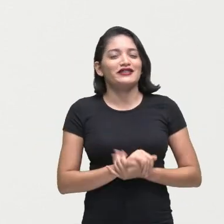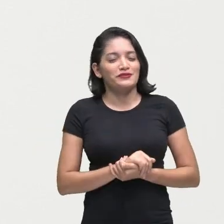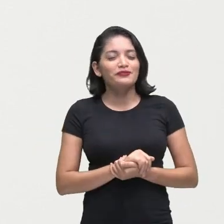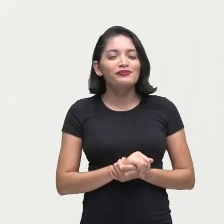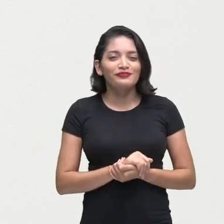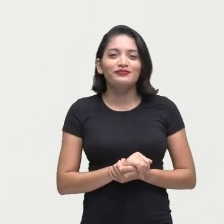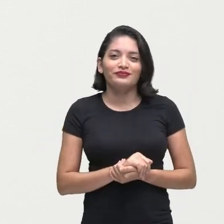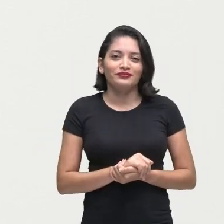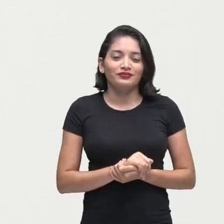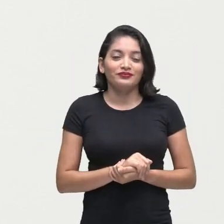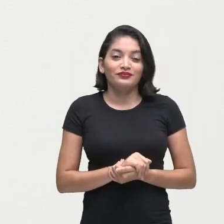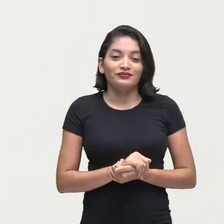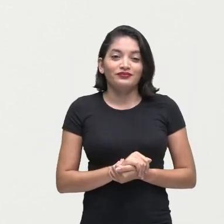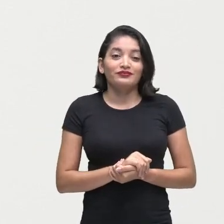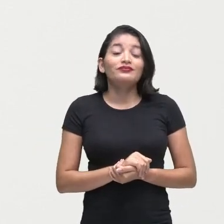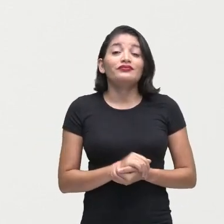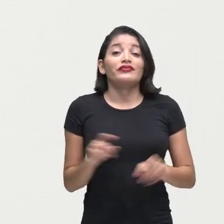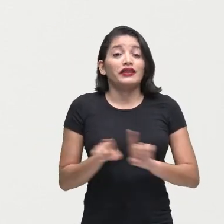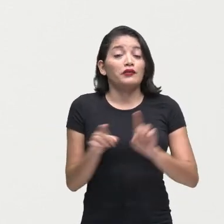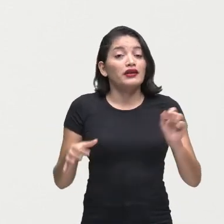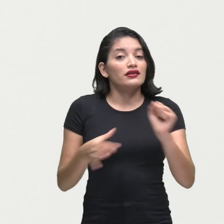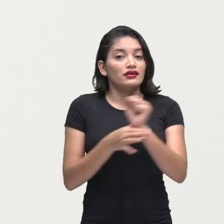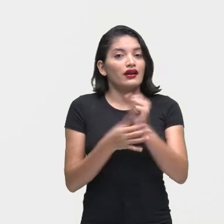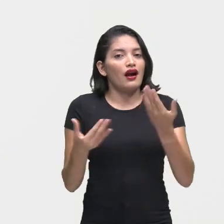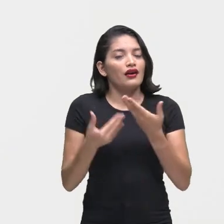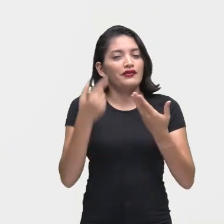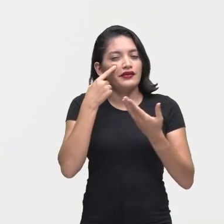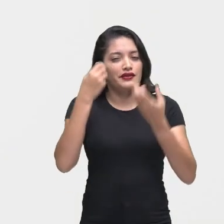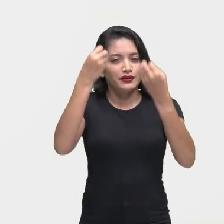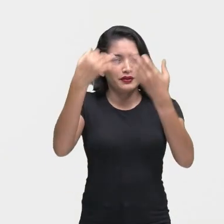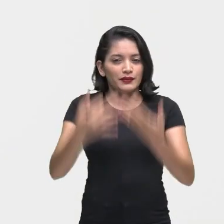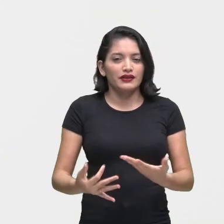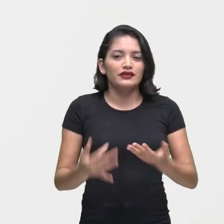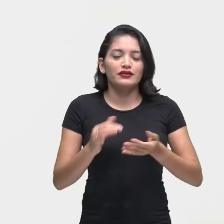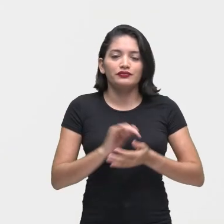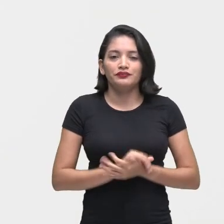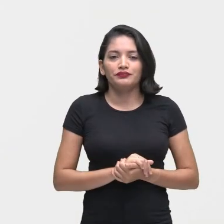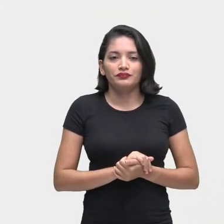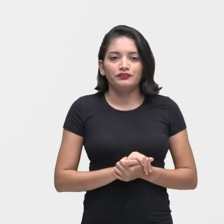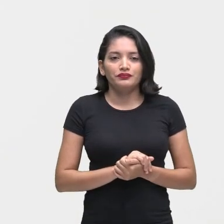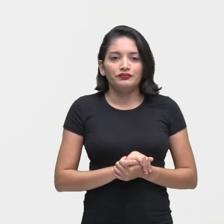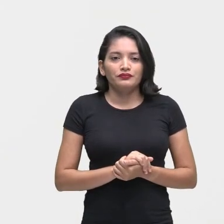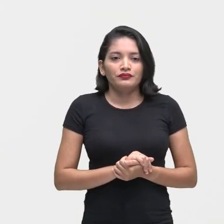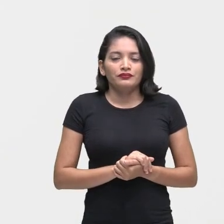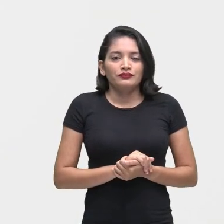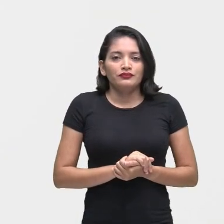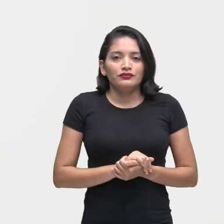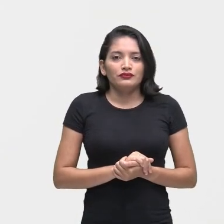e para a gente reforçar um pouquinho mais vamos ver o comentário sobre essa nossa questão